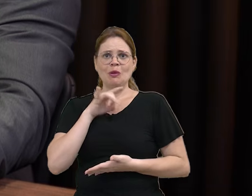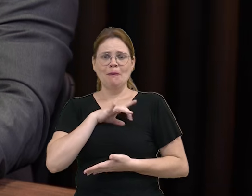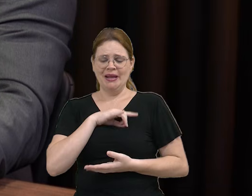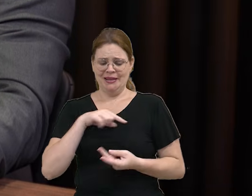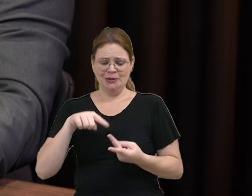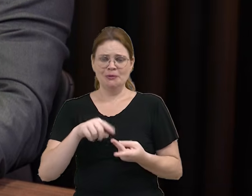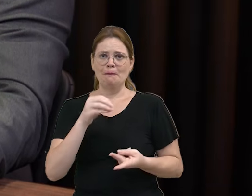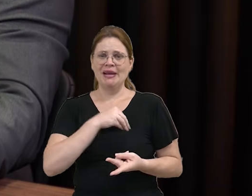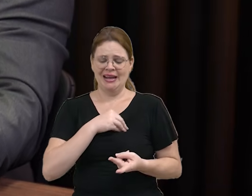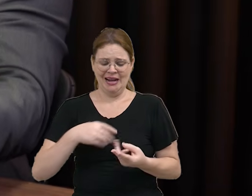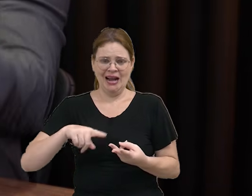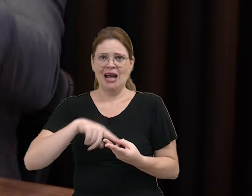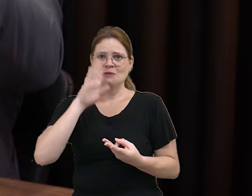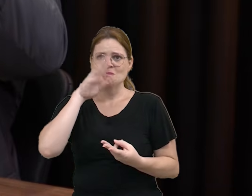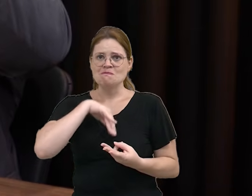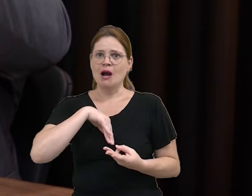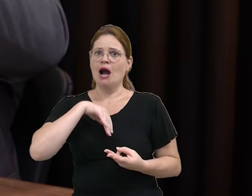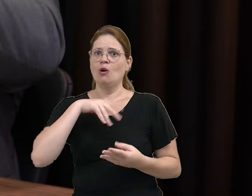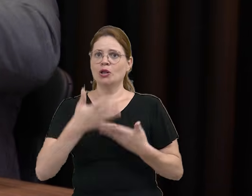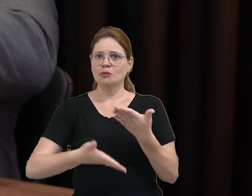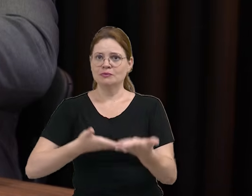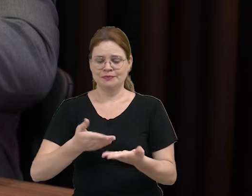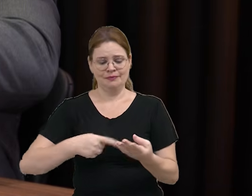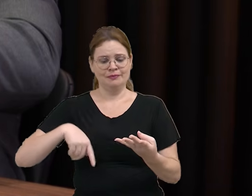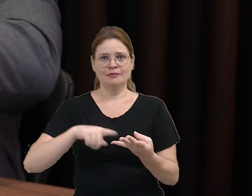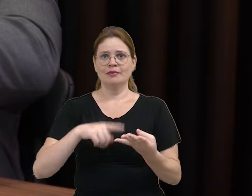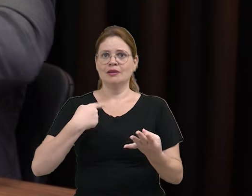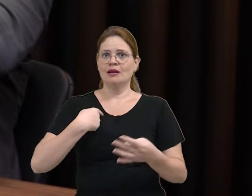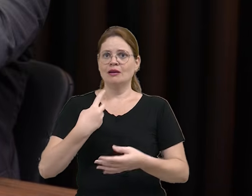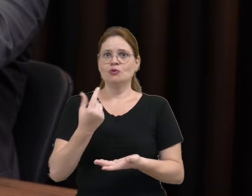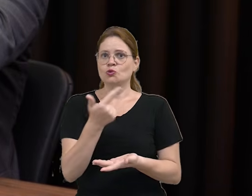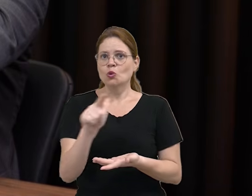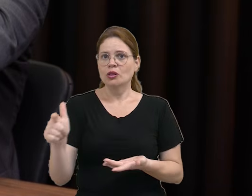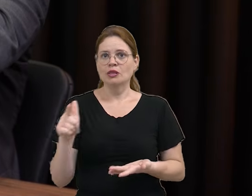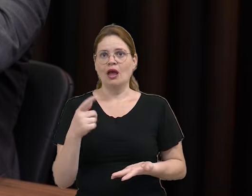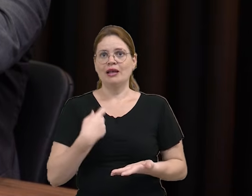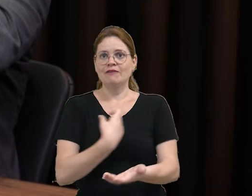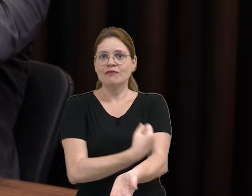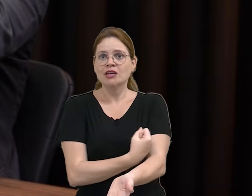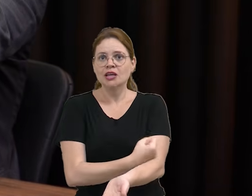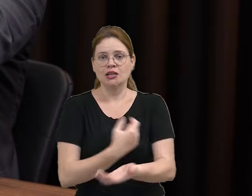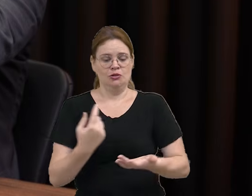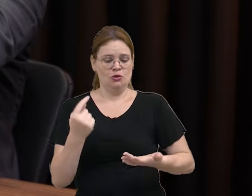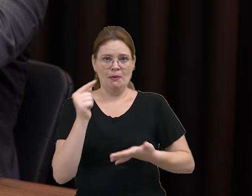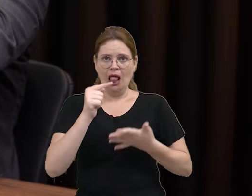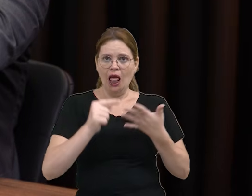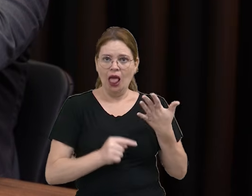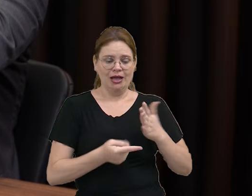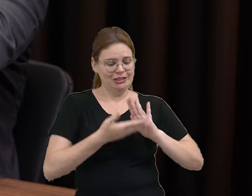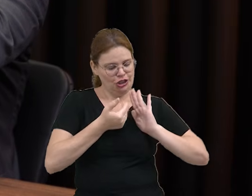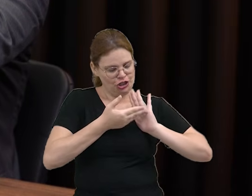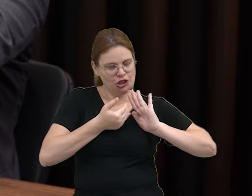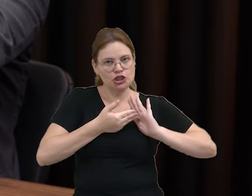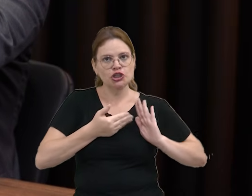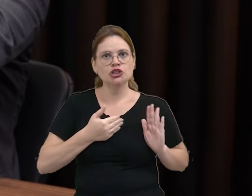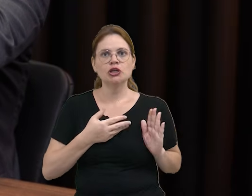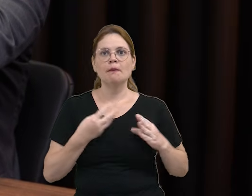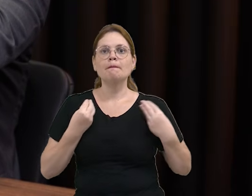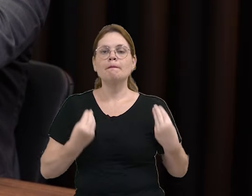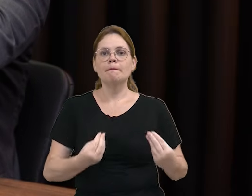que está sobrando, é colocar o que está faltando. No episódio anterior, o pastor citou aí o fruto do